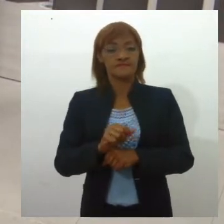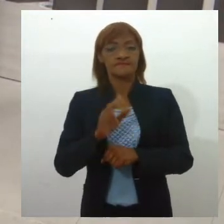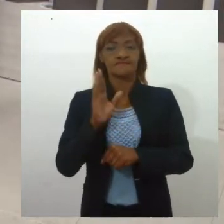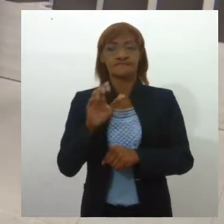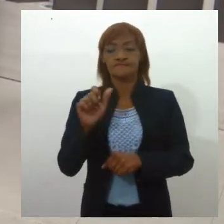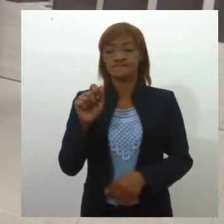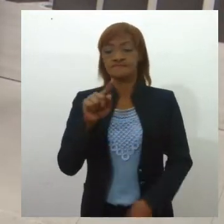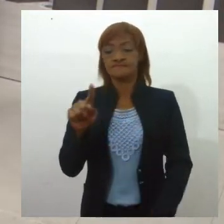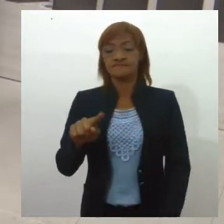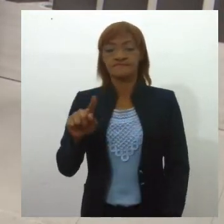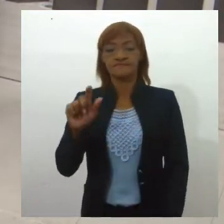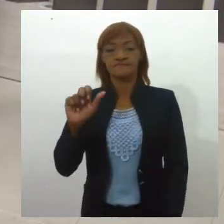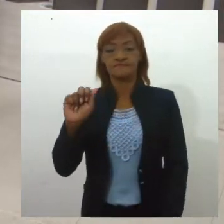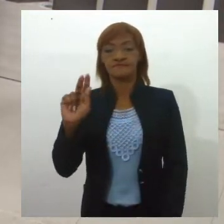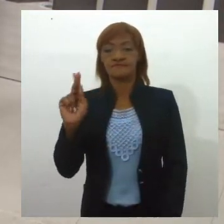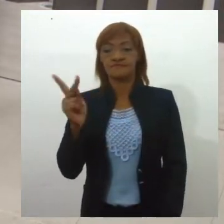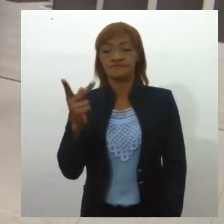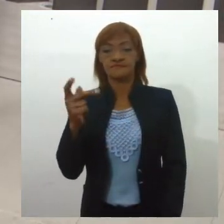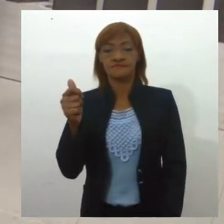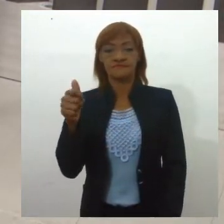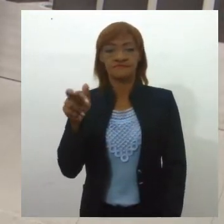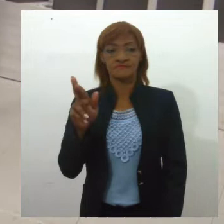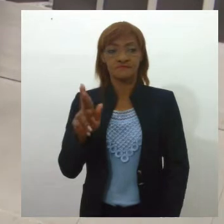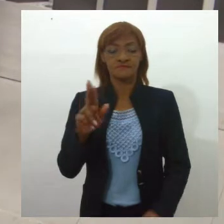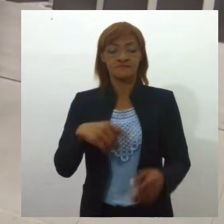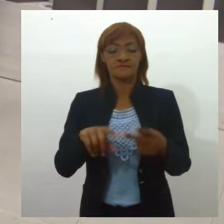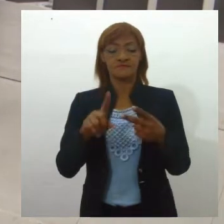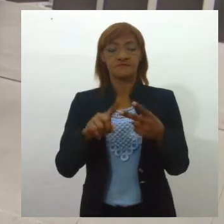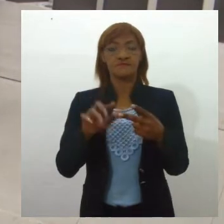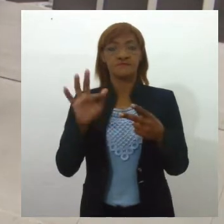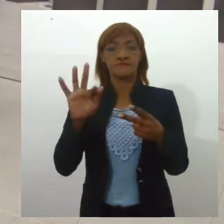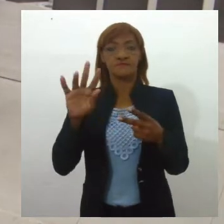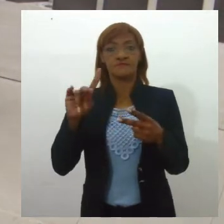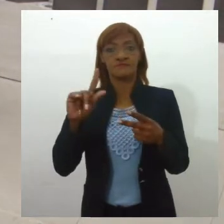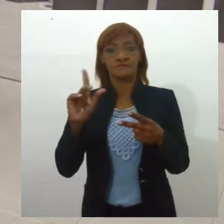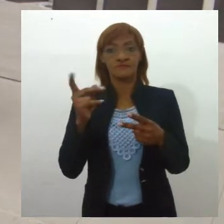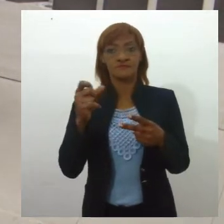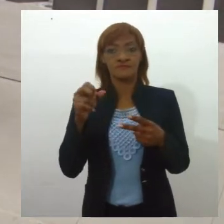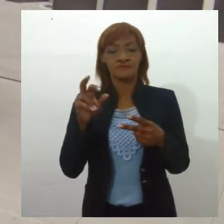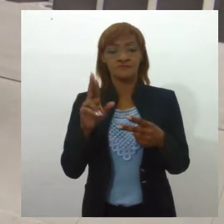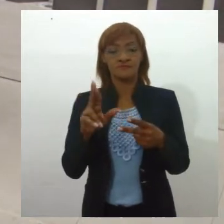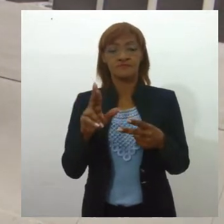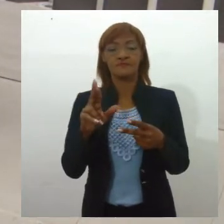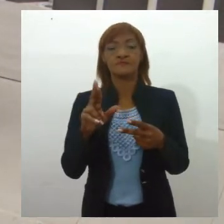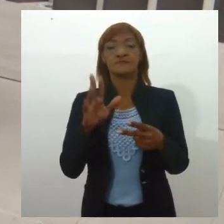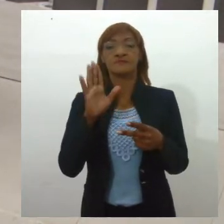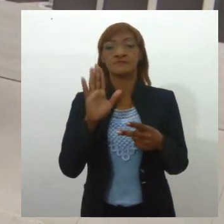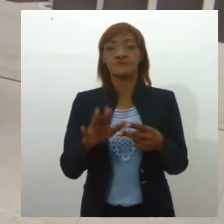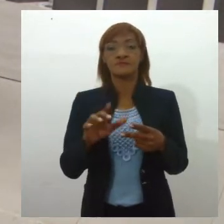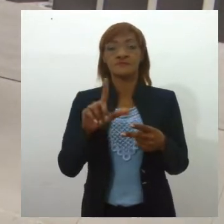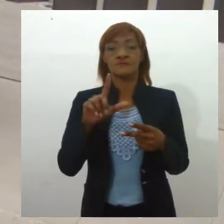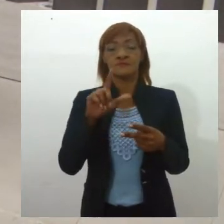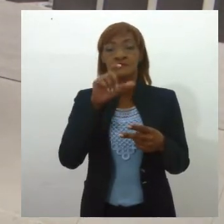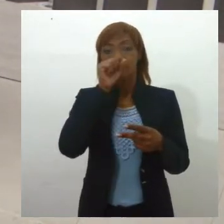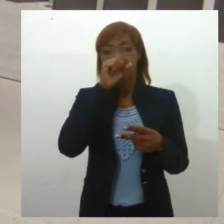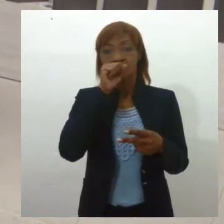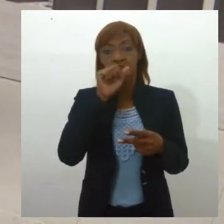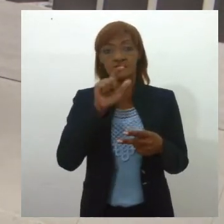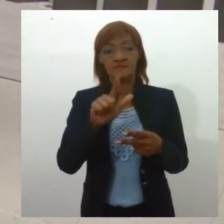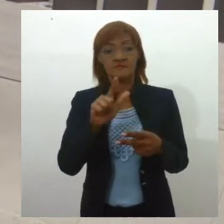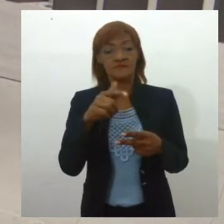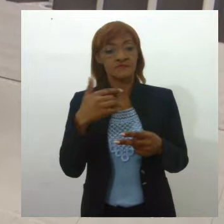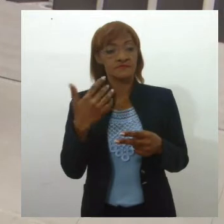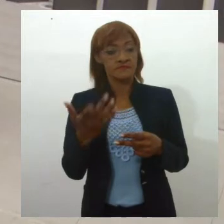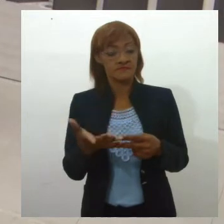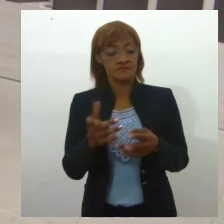a segunda parte é chamada Flor de Laranjeiras. A segunda parte são capítulos relacionados com o